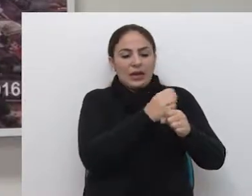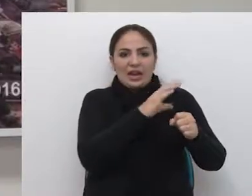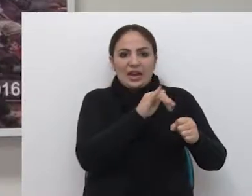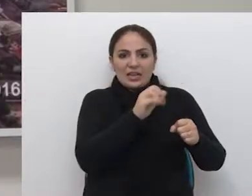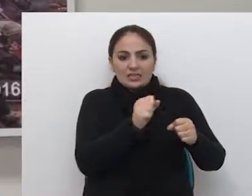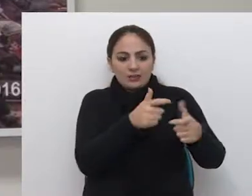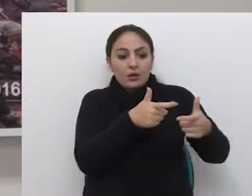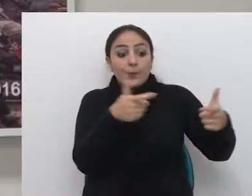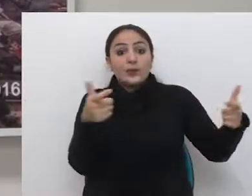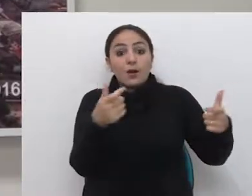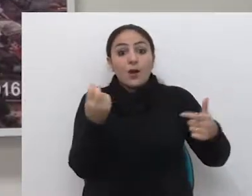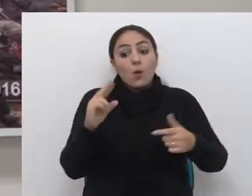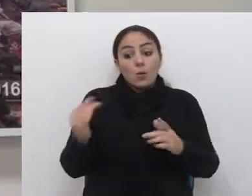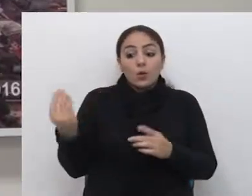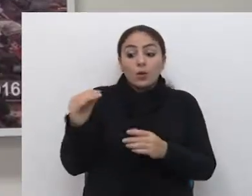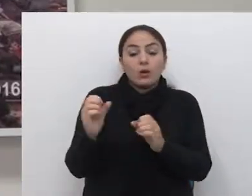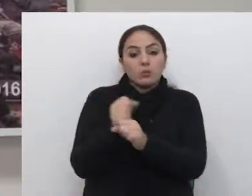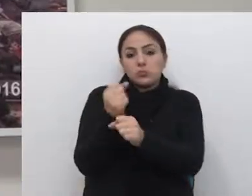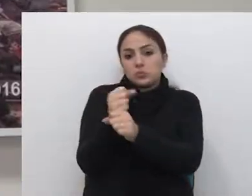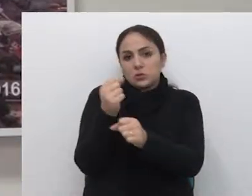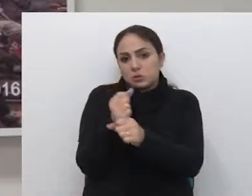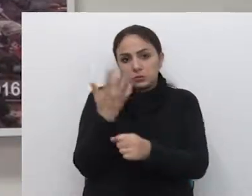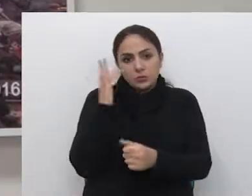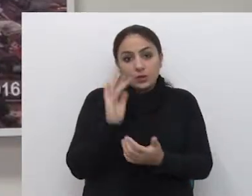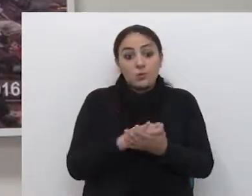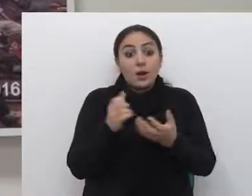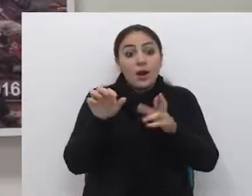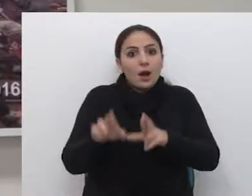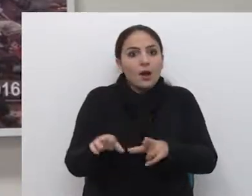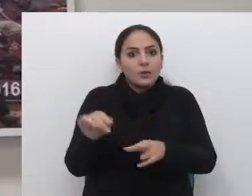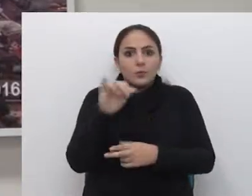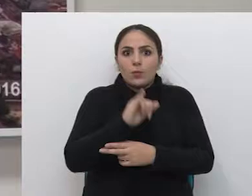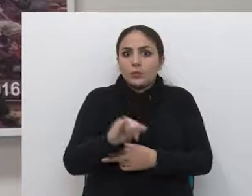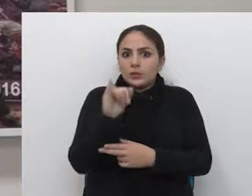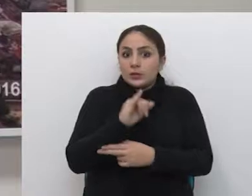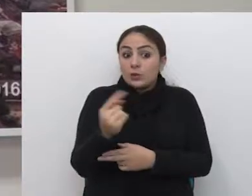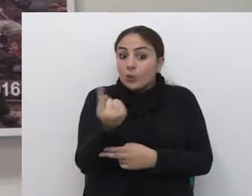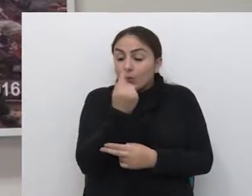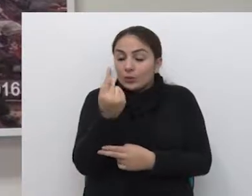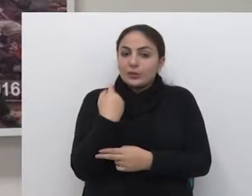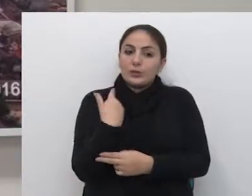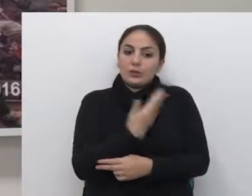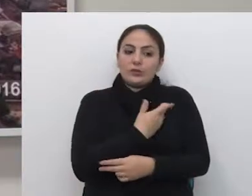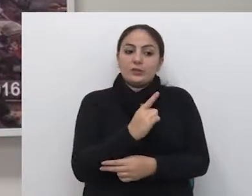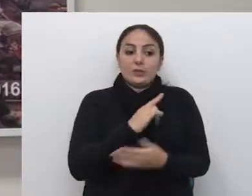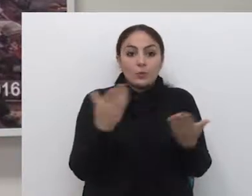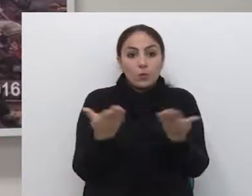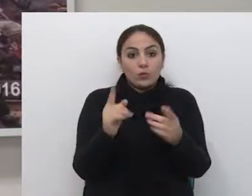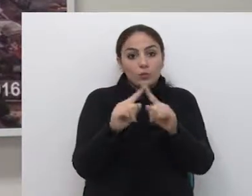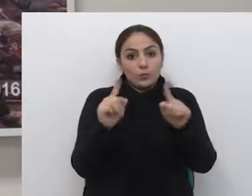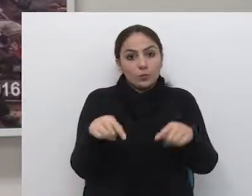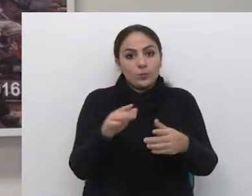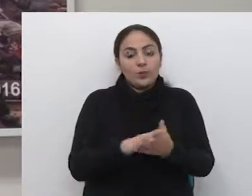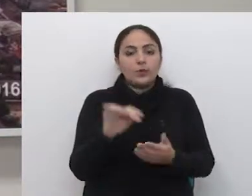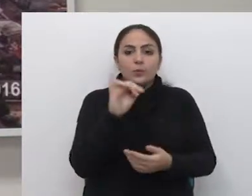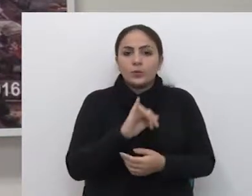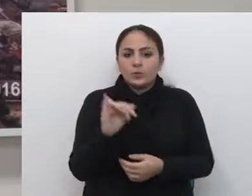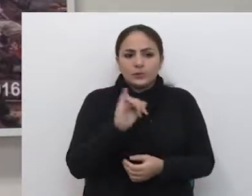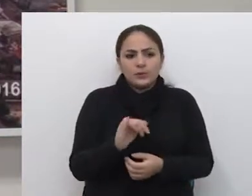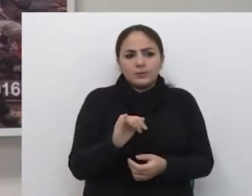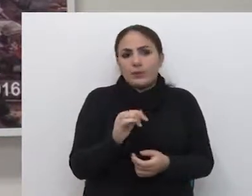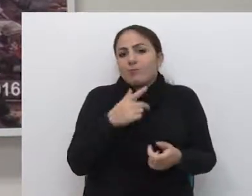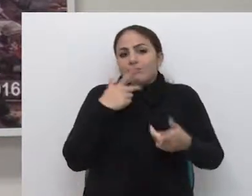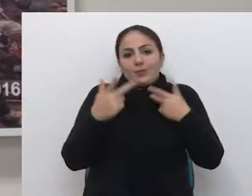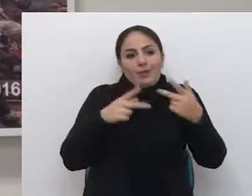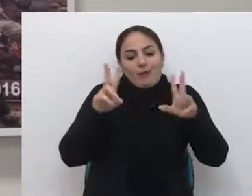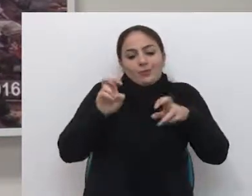vai levar o CRAS, se ele vai construir bem. É uma área nobre, é a única área nobre que nós temos hoje pública na Avenida Brasil. É uma área de uma importância tão